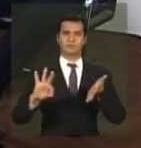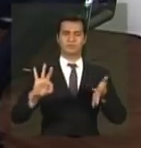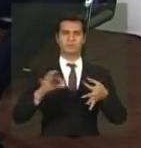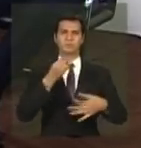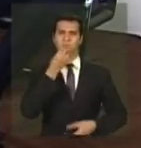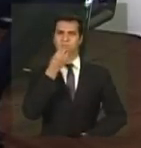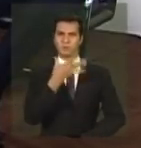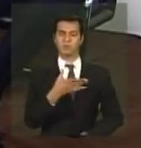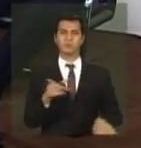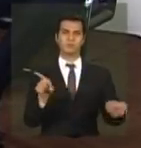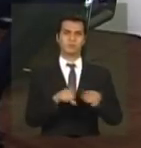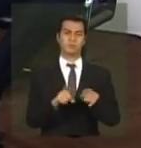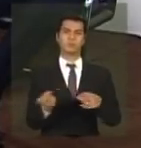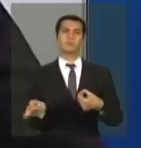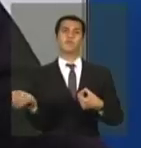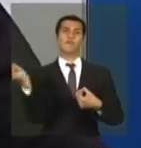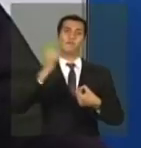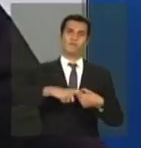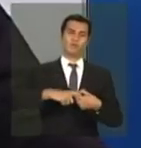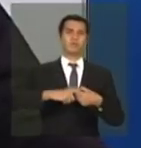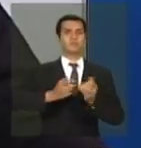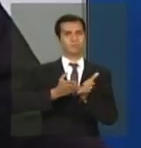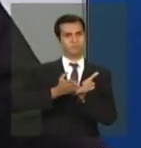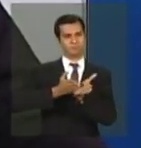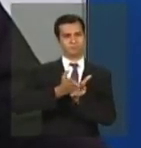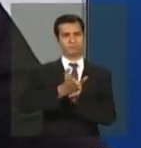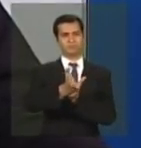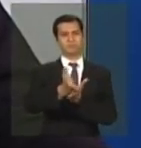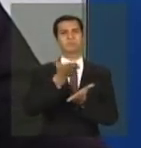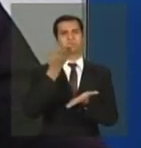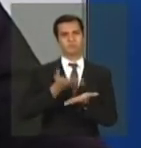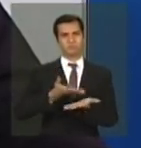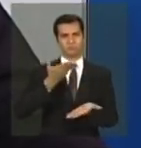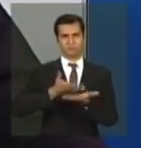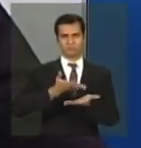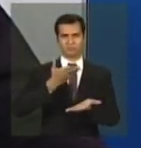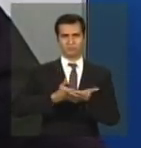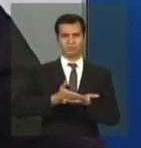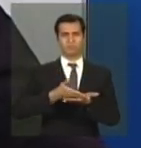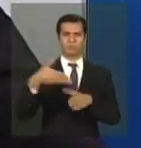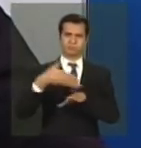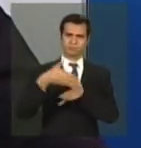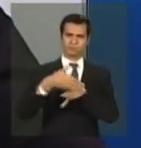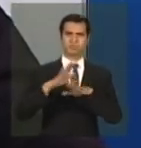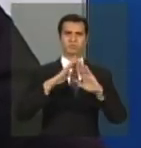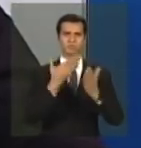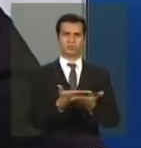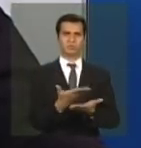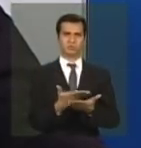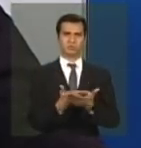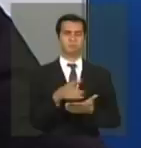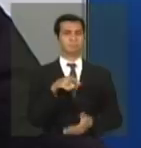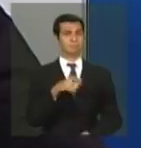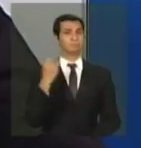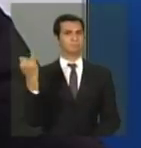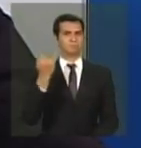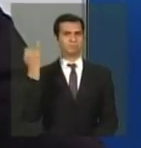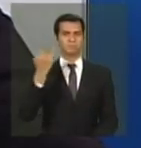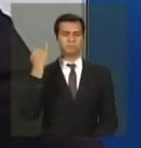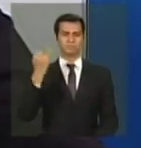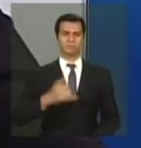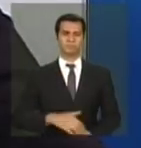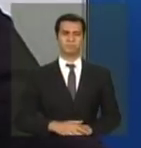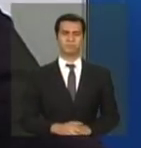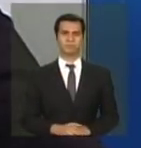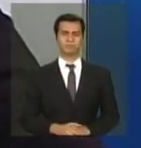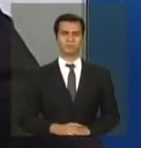possam retomar o seu trajeto regular para a frequência à escola. Isso é muito importante.